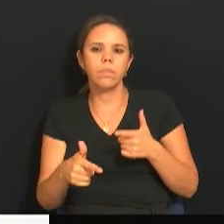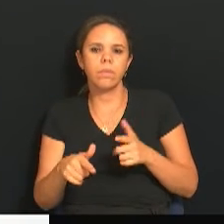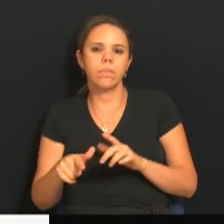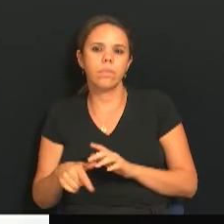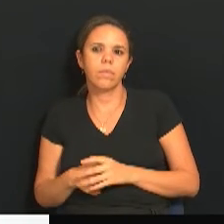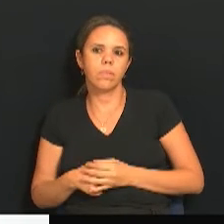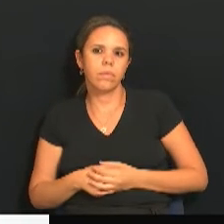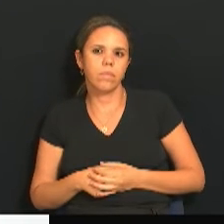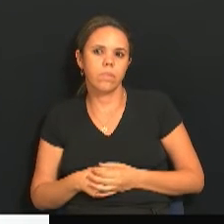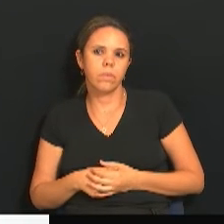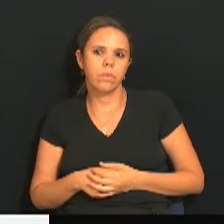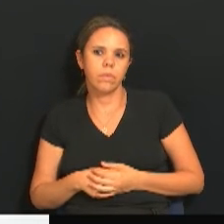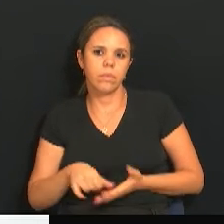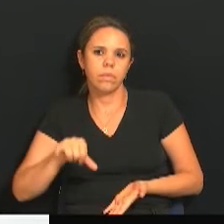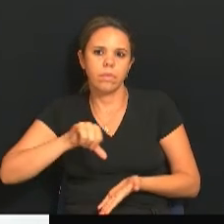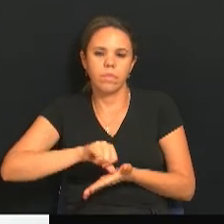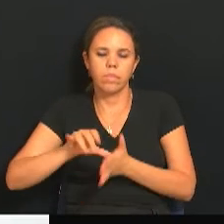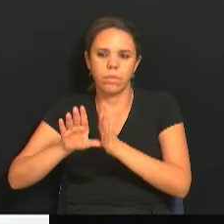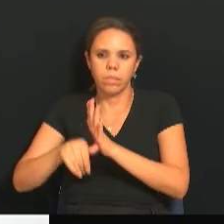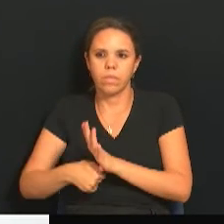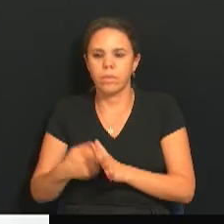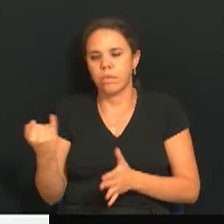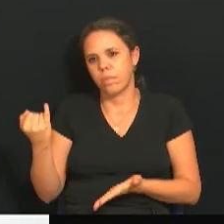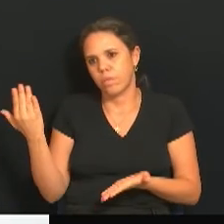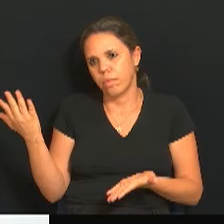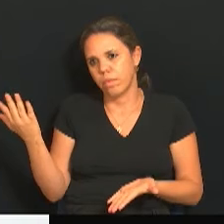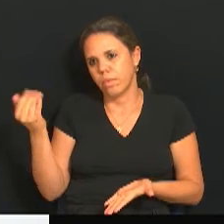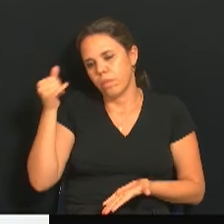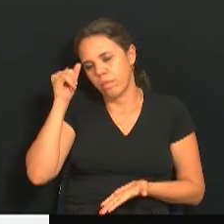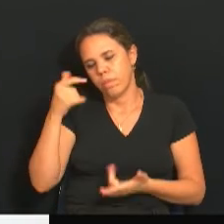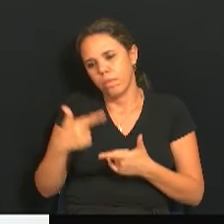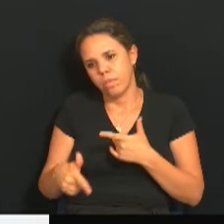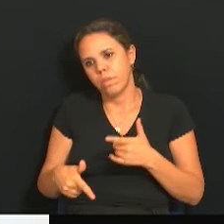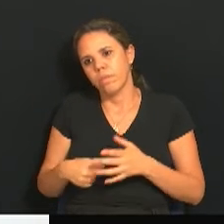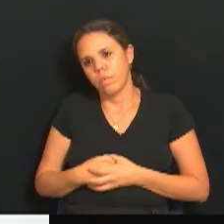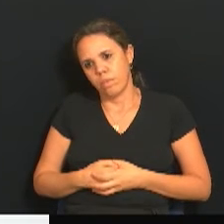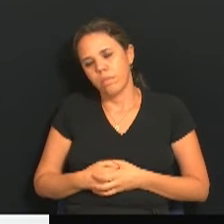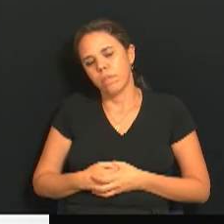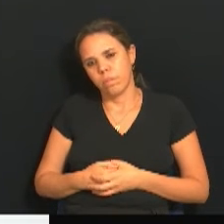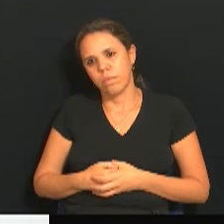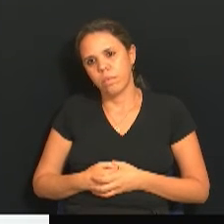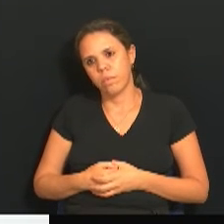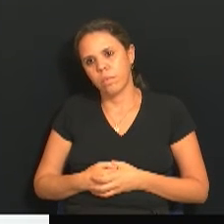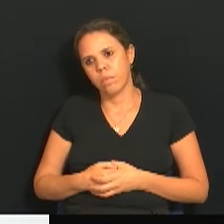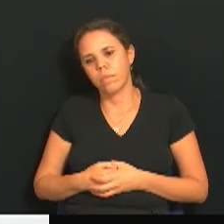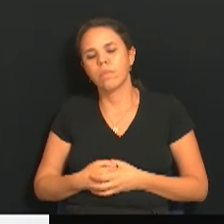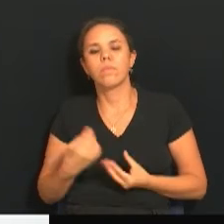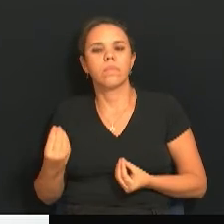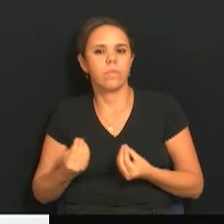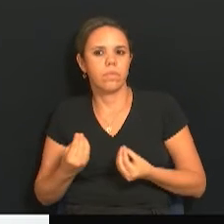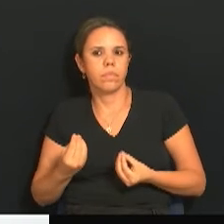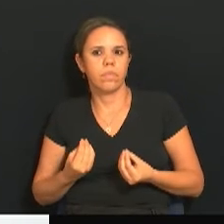na região central, que isso é muito importante. E qual o viés que isso tem com a pessoa em